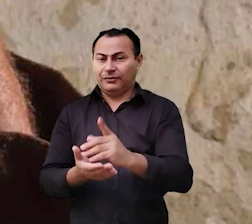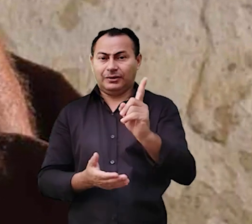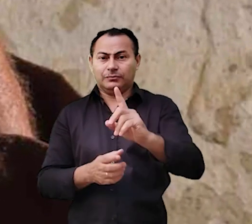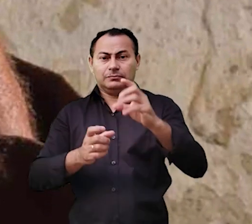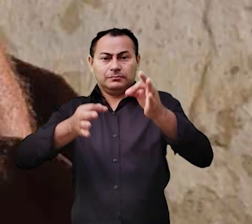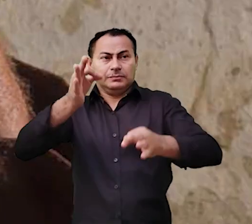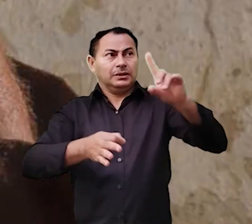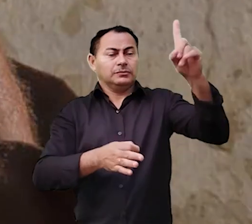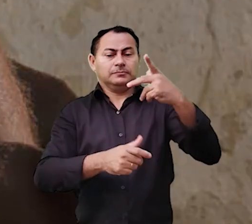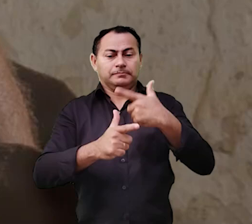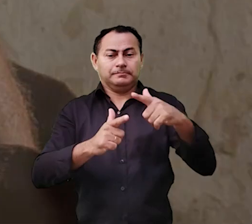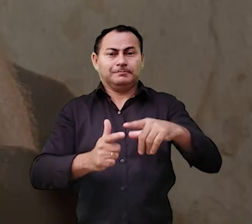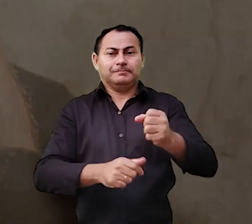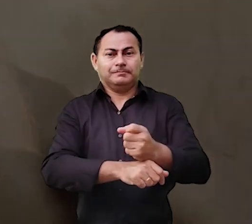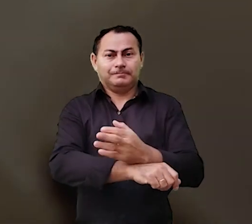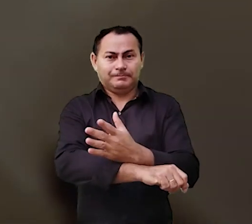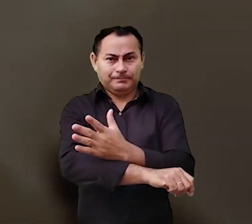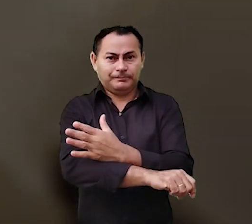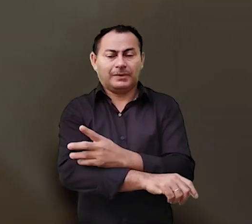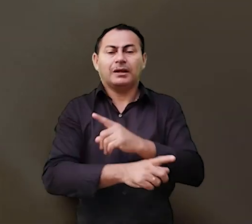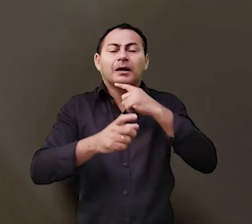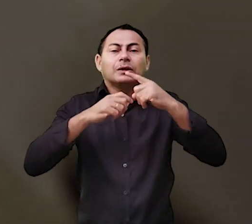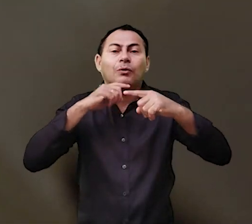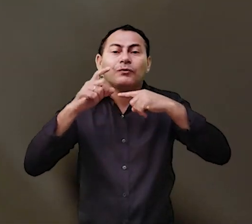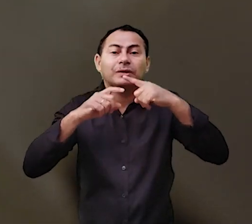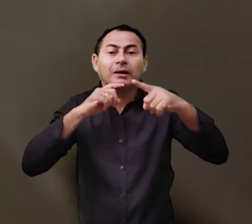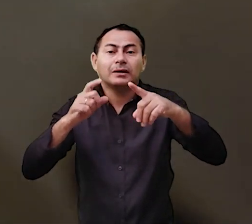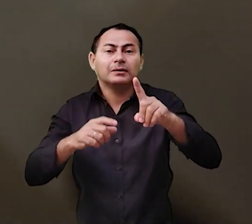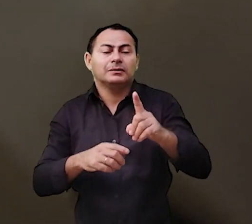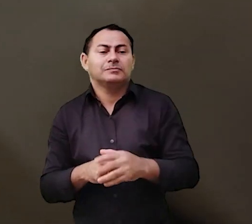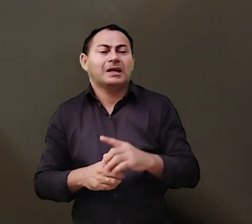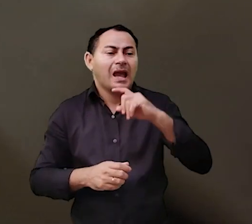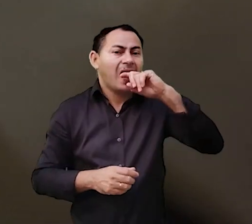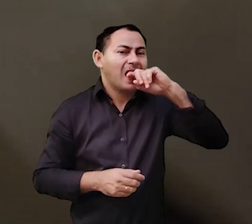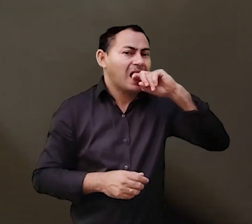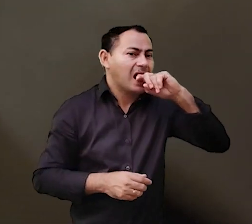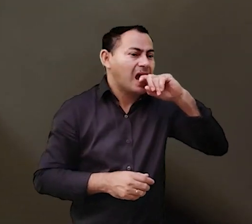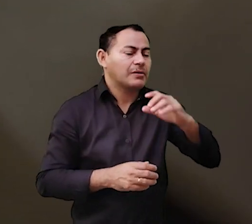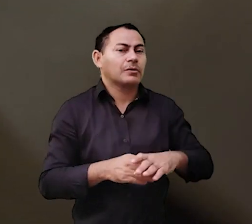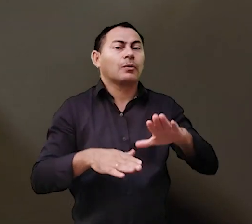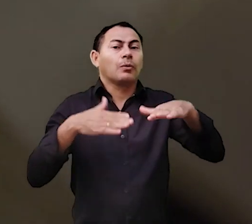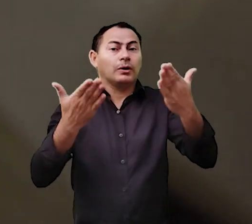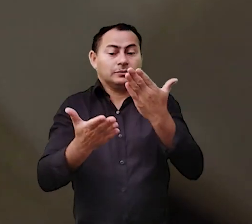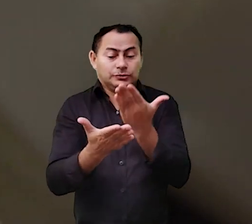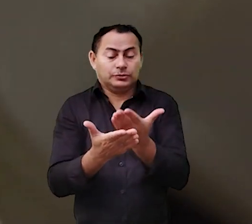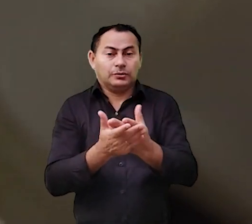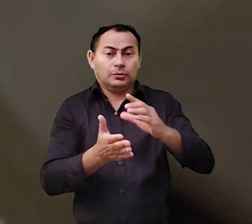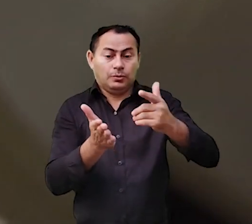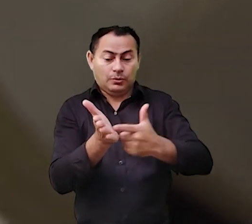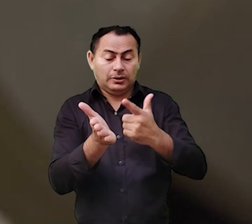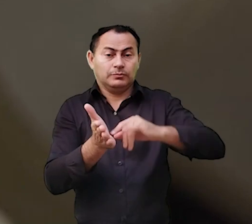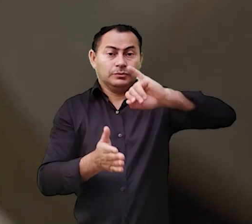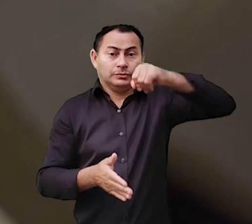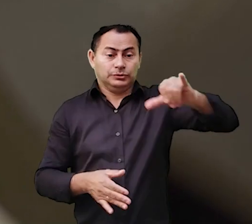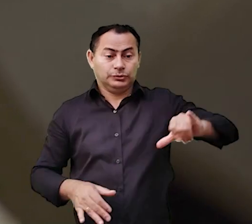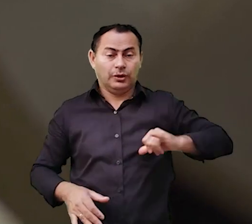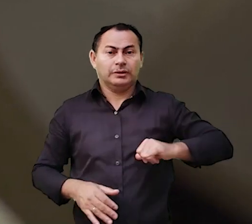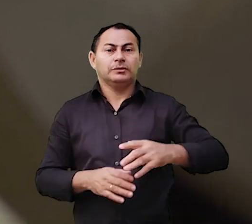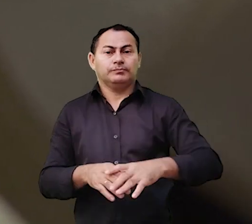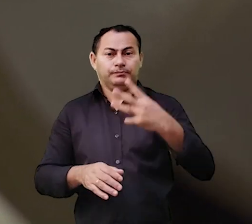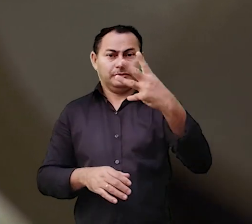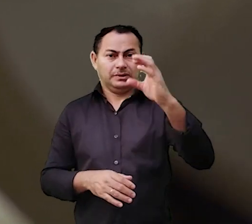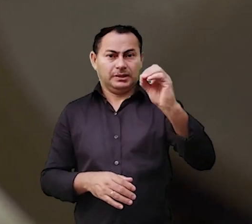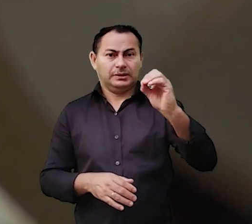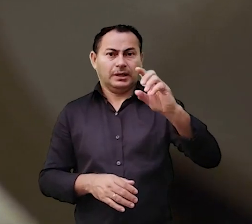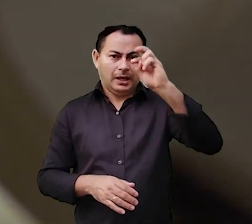O seu problema emocional era a dúvida e a inveja. Quando estudamos o livro de Jó e as 30 razões por